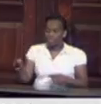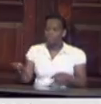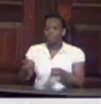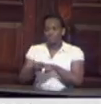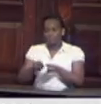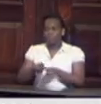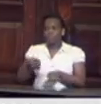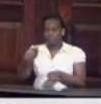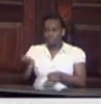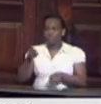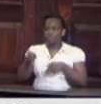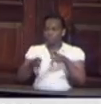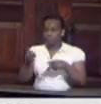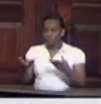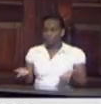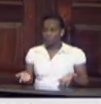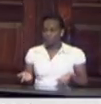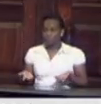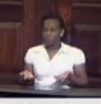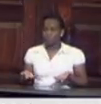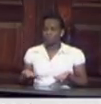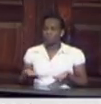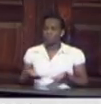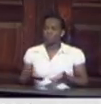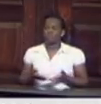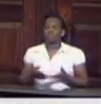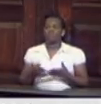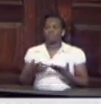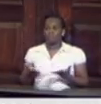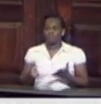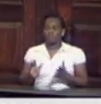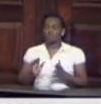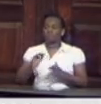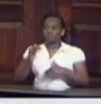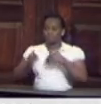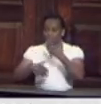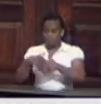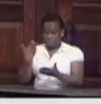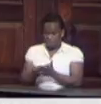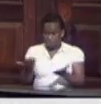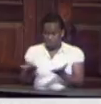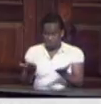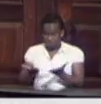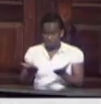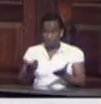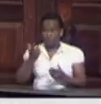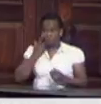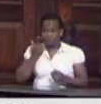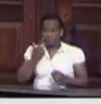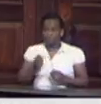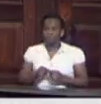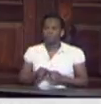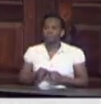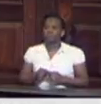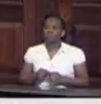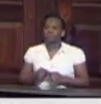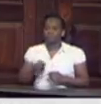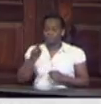é taxado de populista. Mas vamos chegar aos tempos atuais. Se